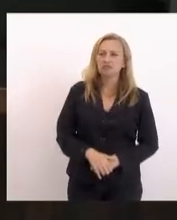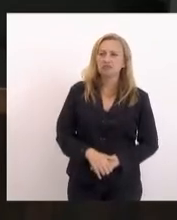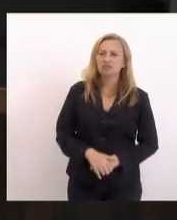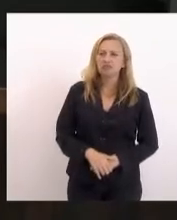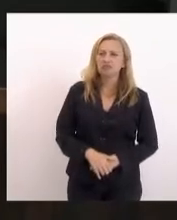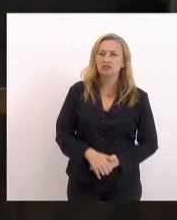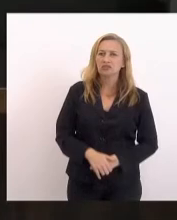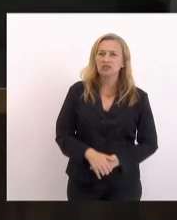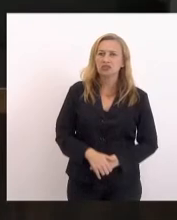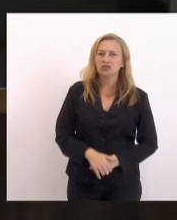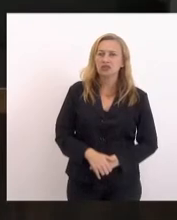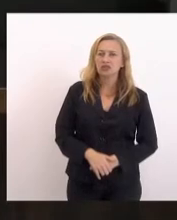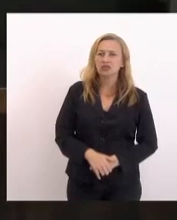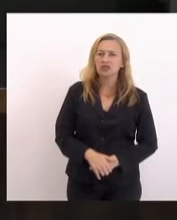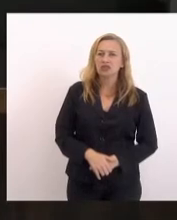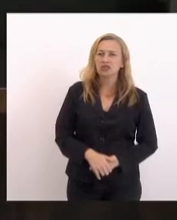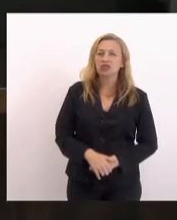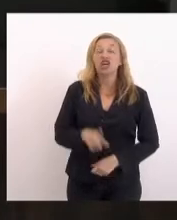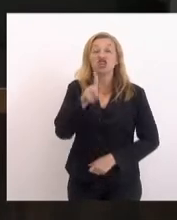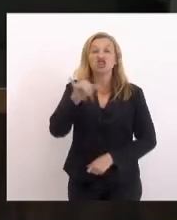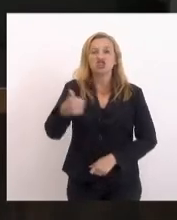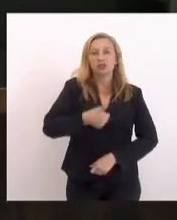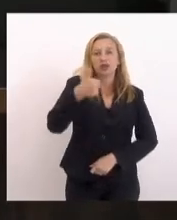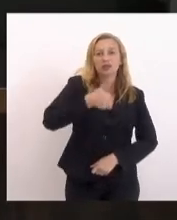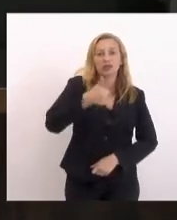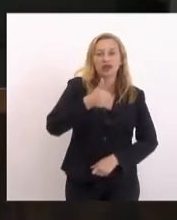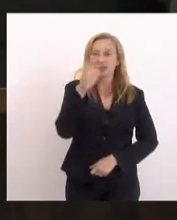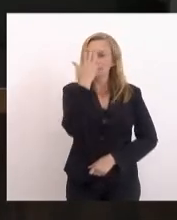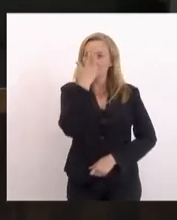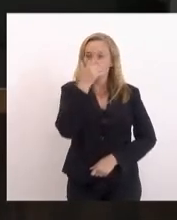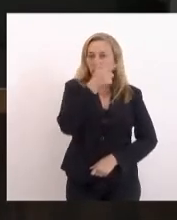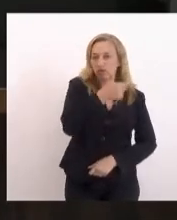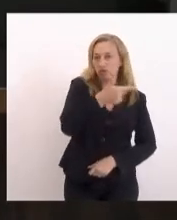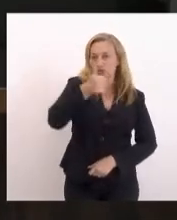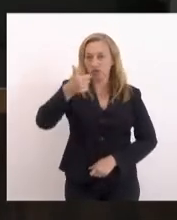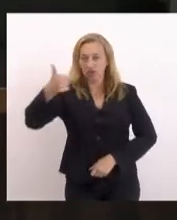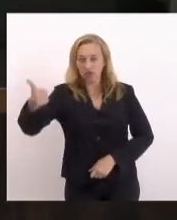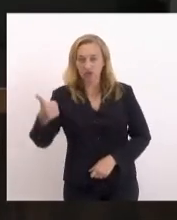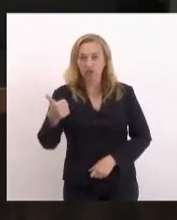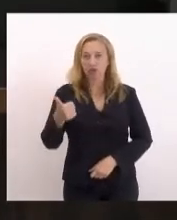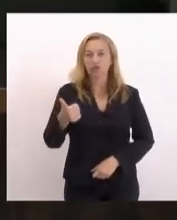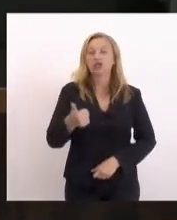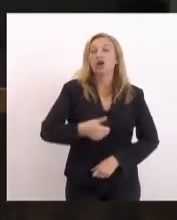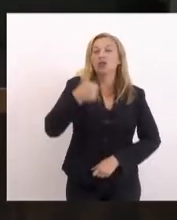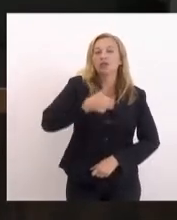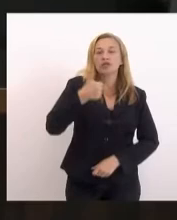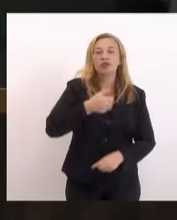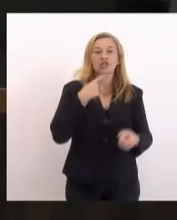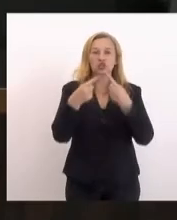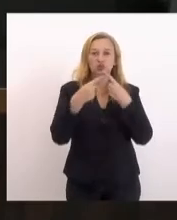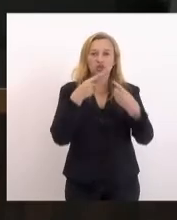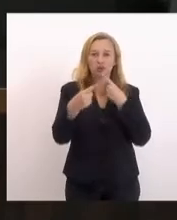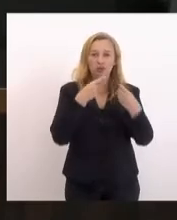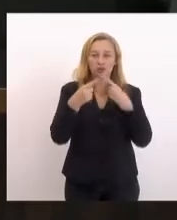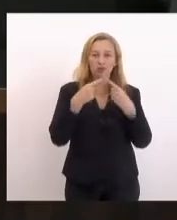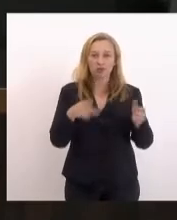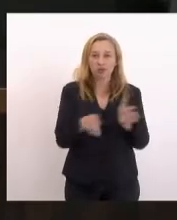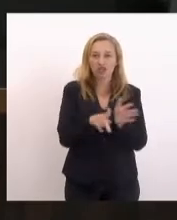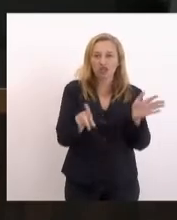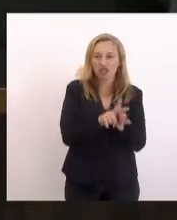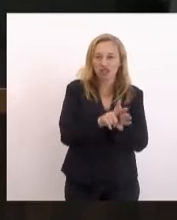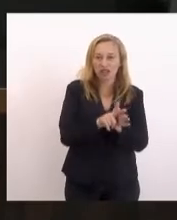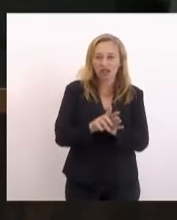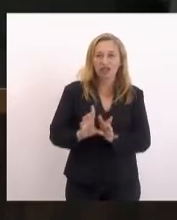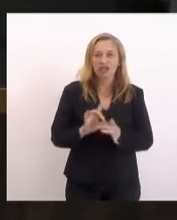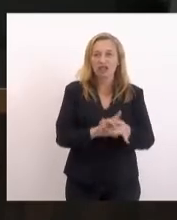Sessão ordinária, do dia 1º de fevereiro de 2022, em regime de urgência, em primeira discussão, projeto de lei complementar